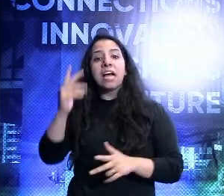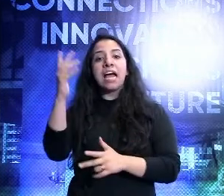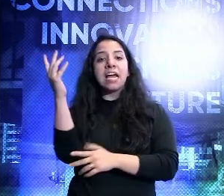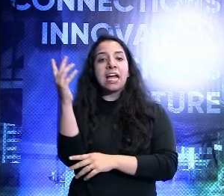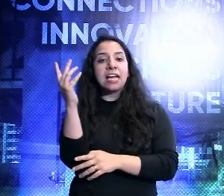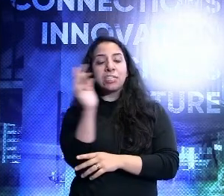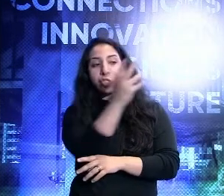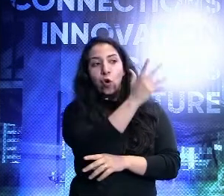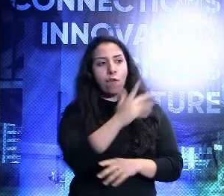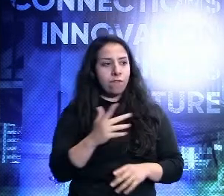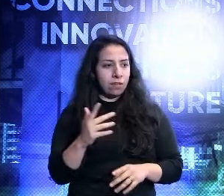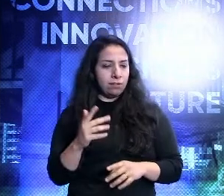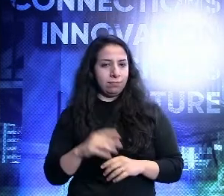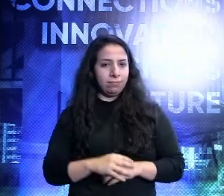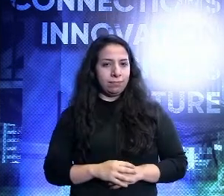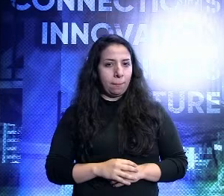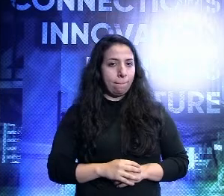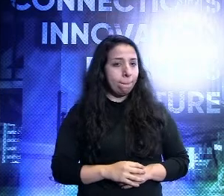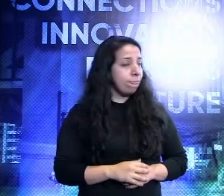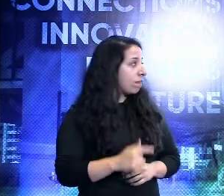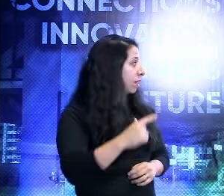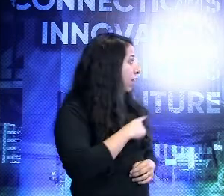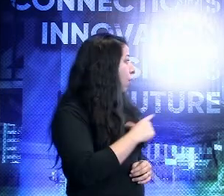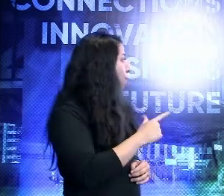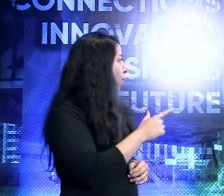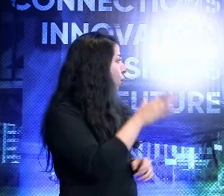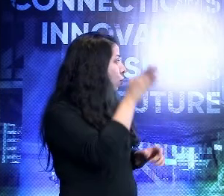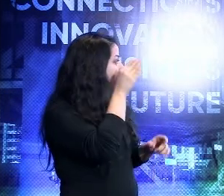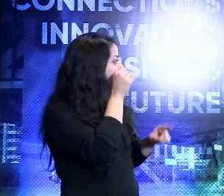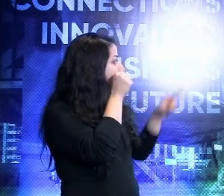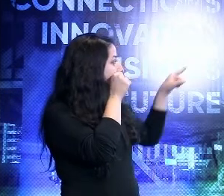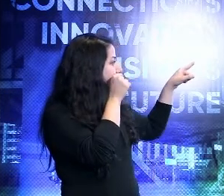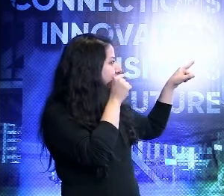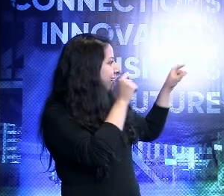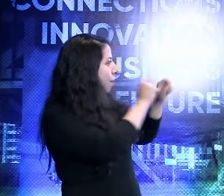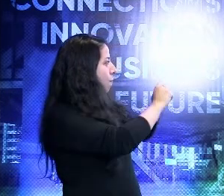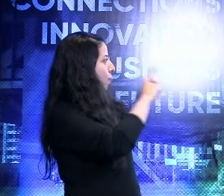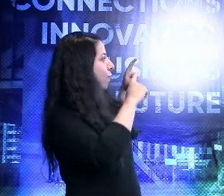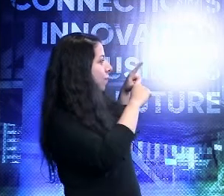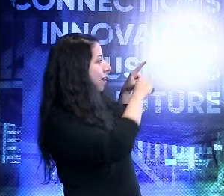né? Tem um maluco ali. Sim, sou eu que estou ali, né?